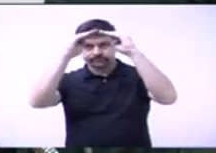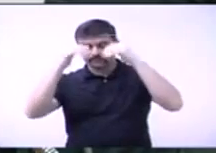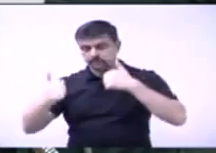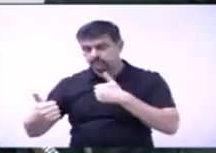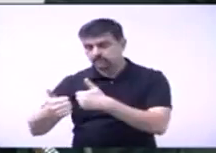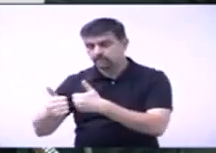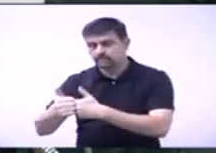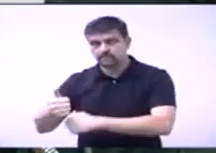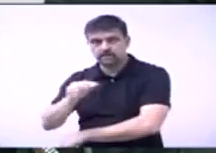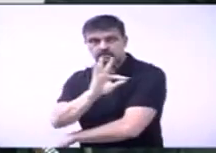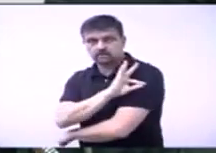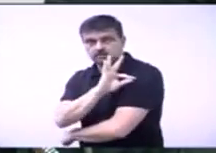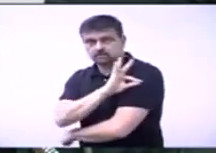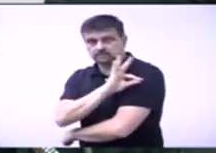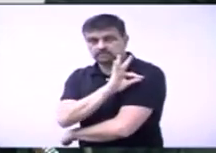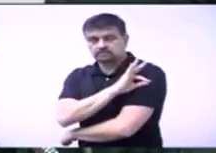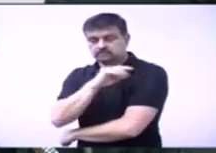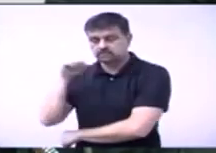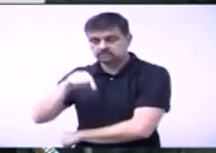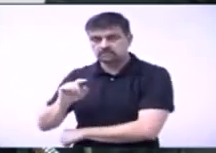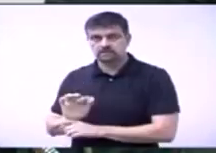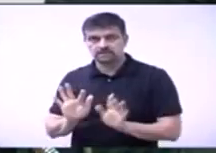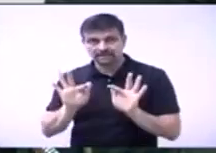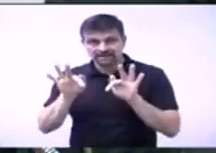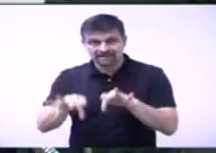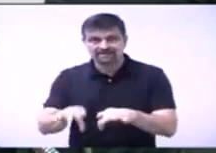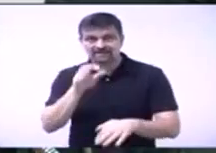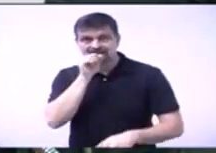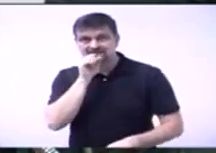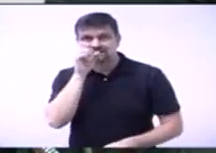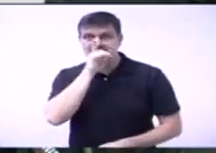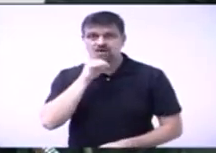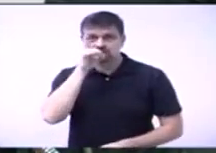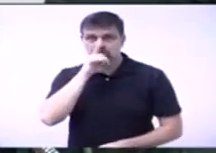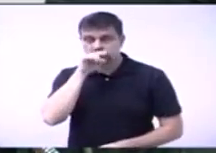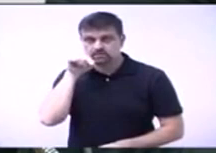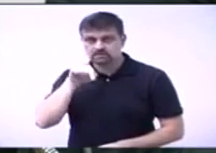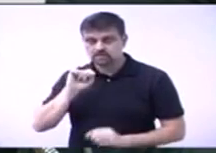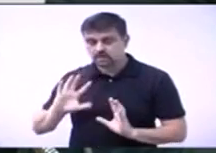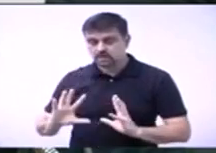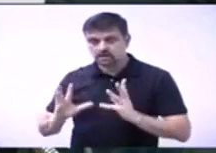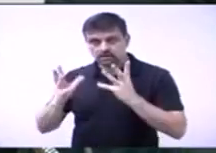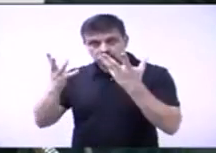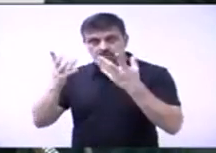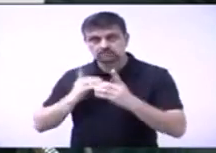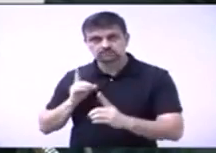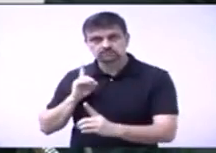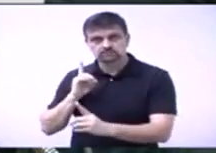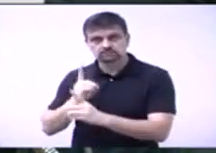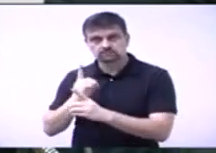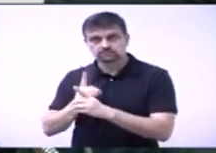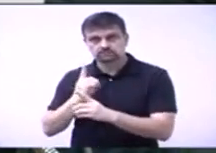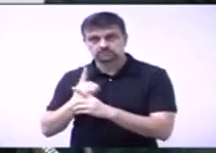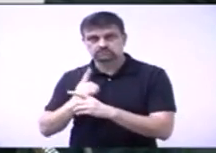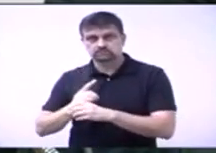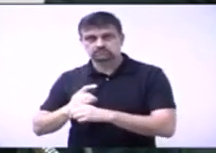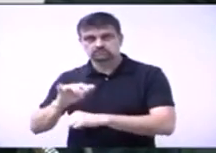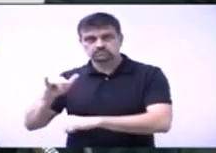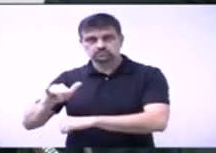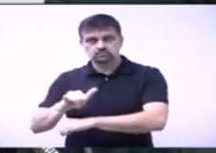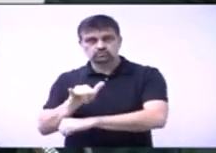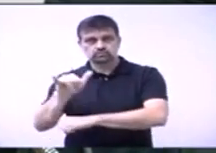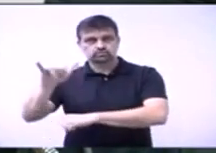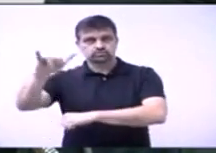Prefeitura Municipal, onde, aos finais de semana, acontecem encontros de aeromodelismo e